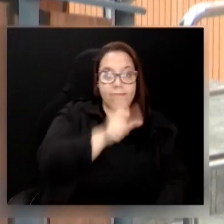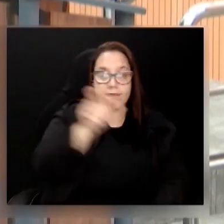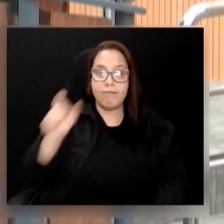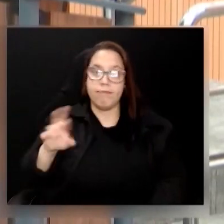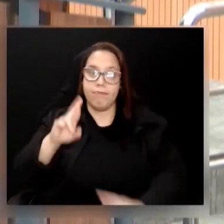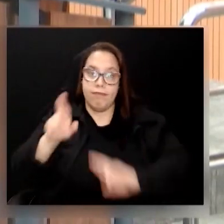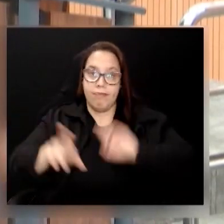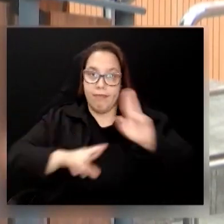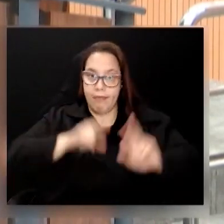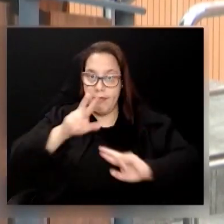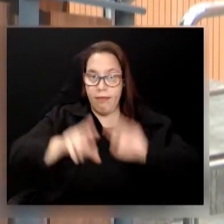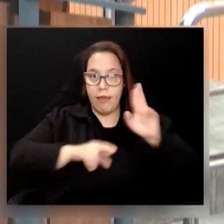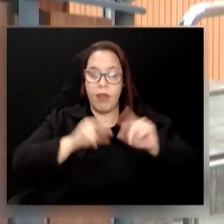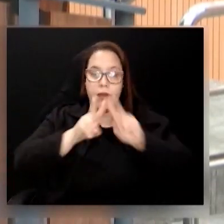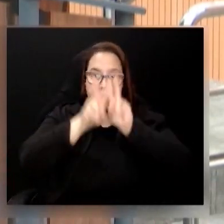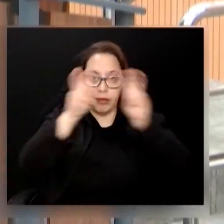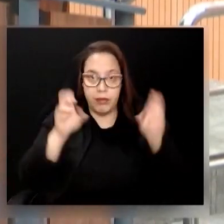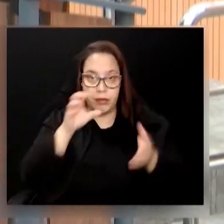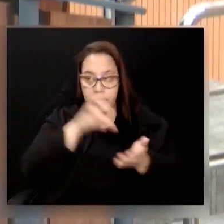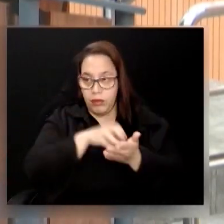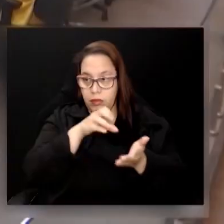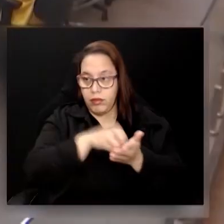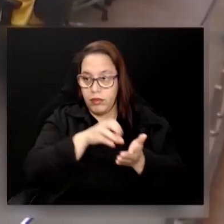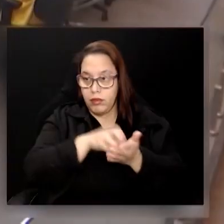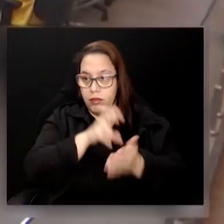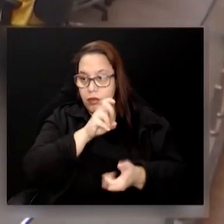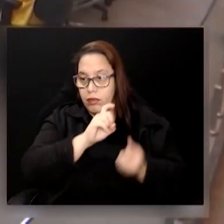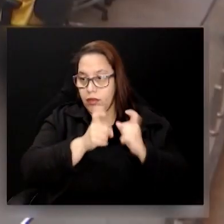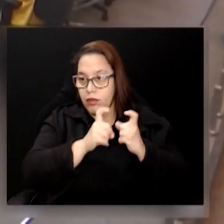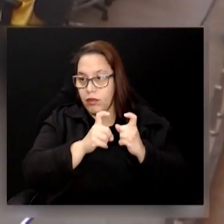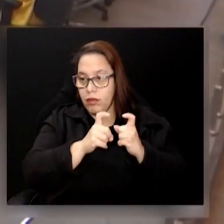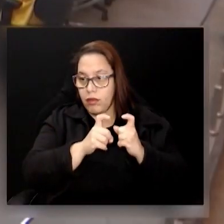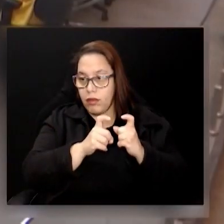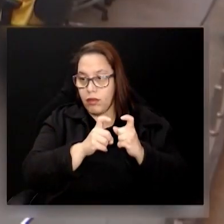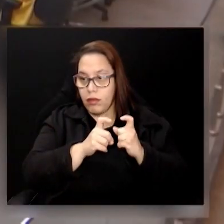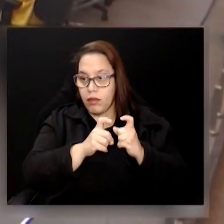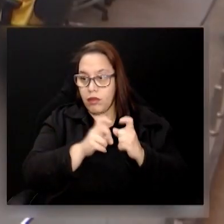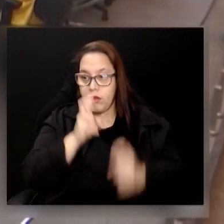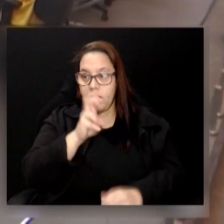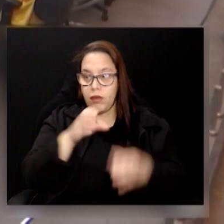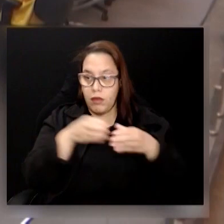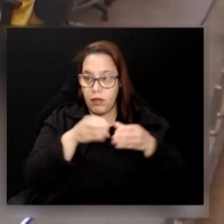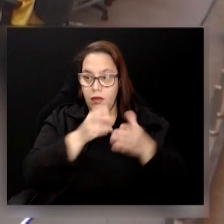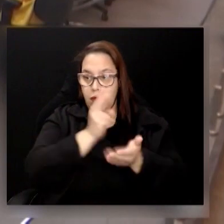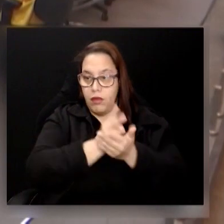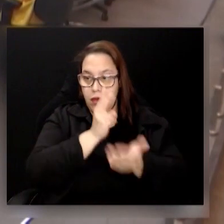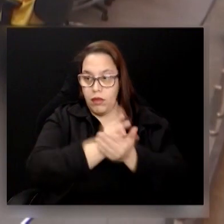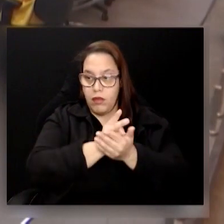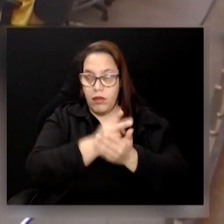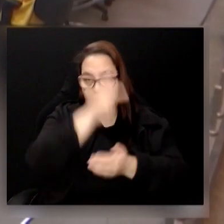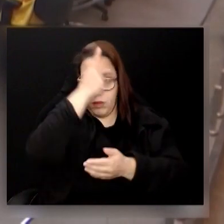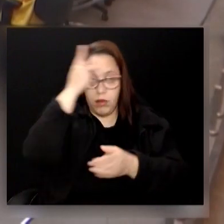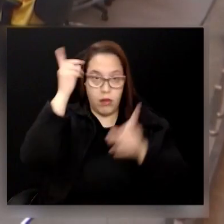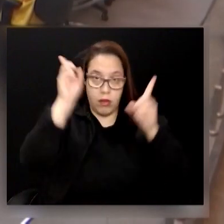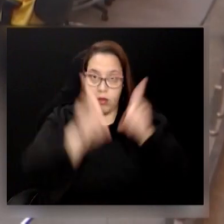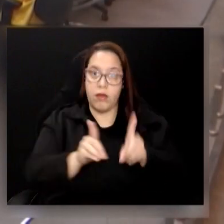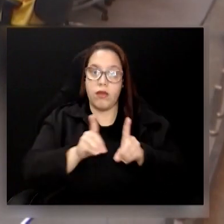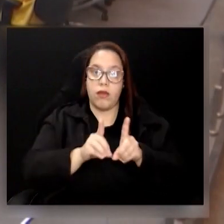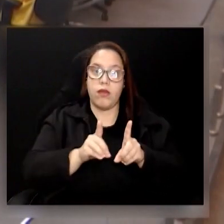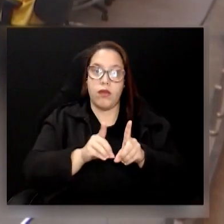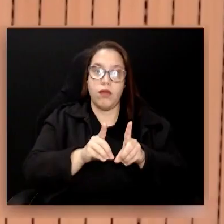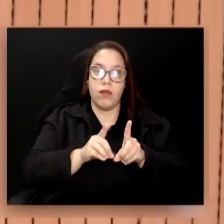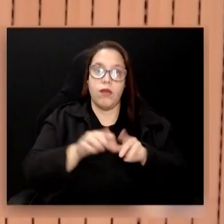foi o tema central da 5ª reunião ordinária da Comissão Permanente das Pessoas com Deficiência ou